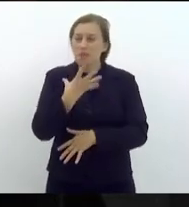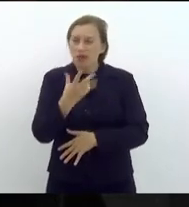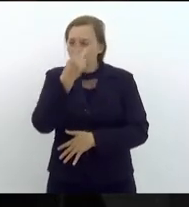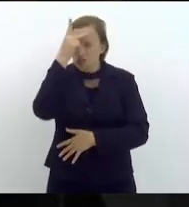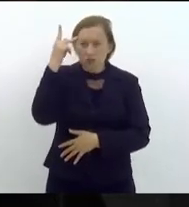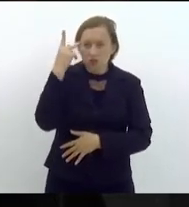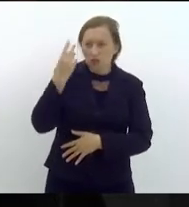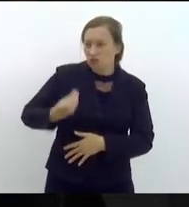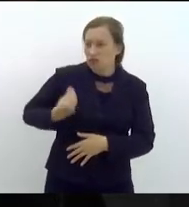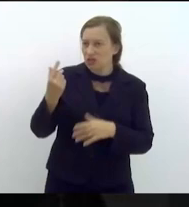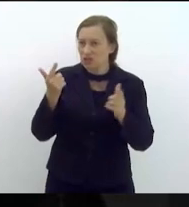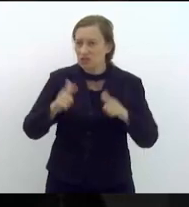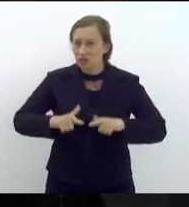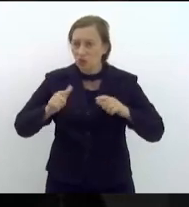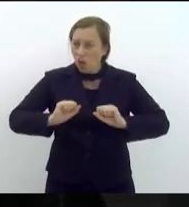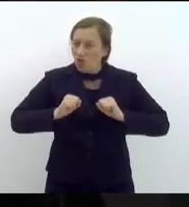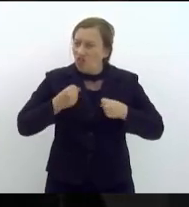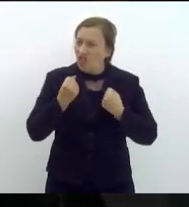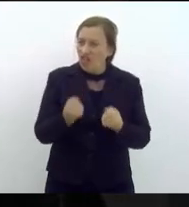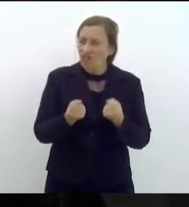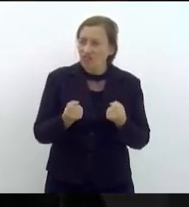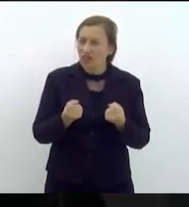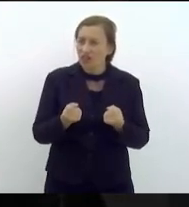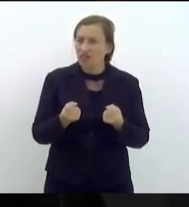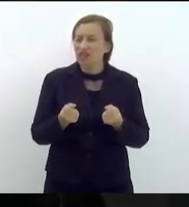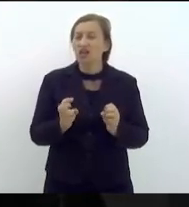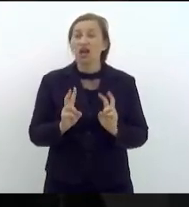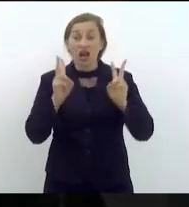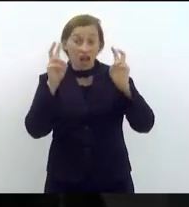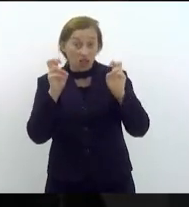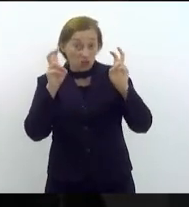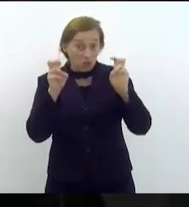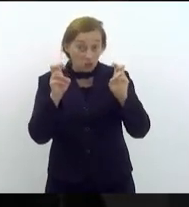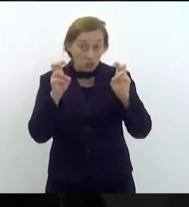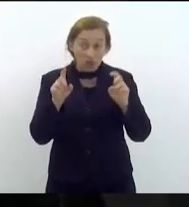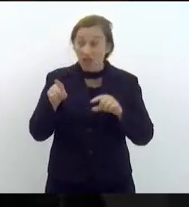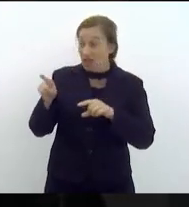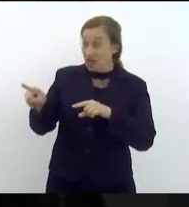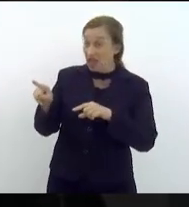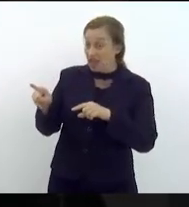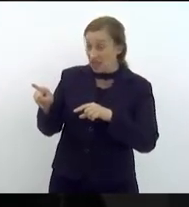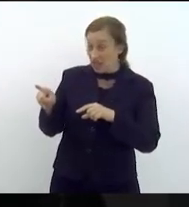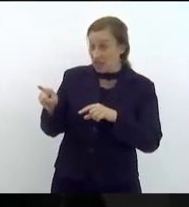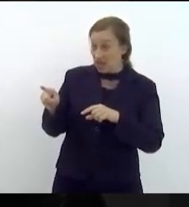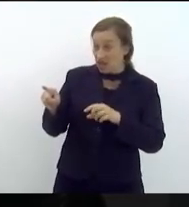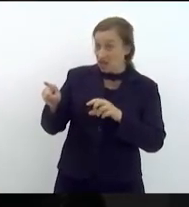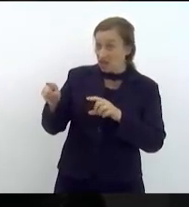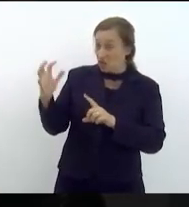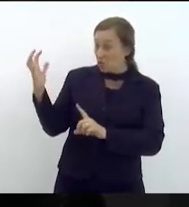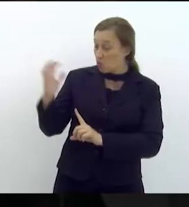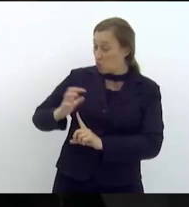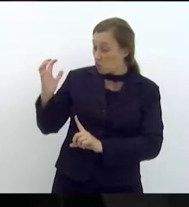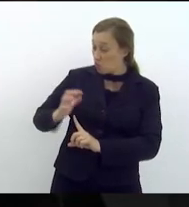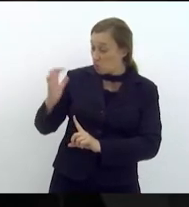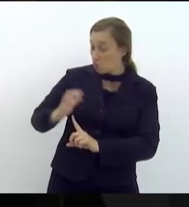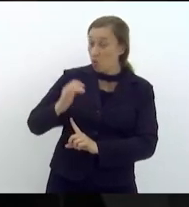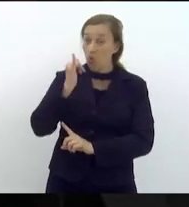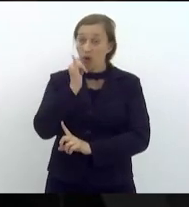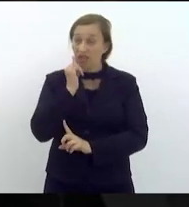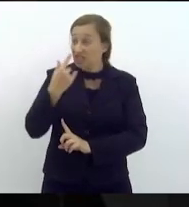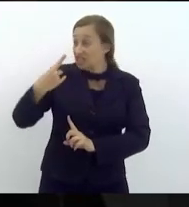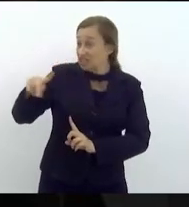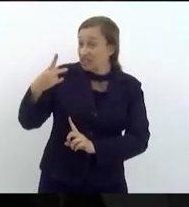aqui estão defendem certas matérias e eles fazem crer nos impondo a narrativa deles